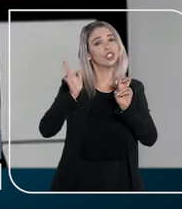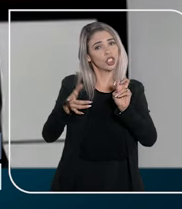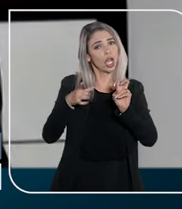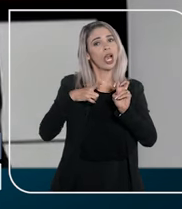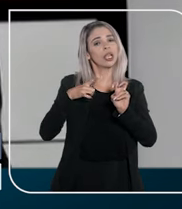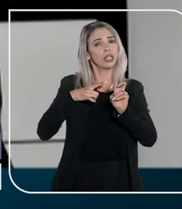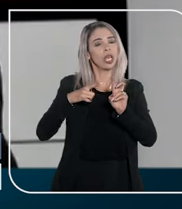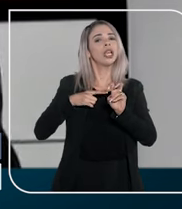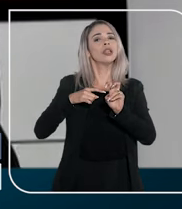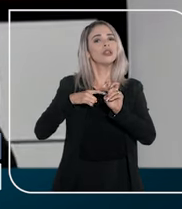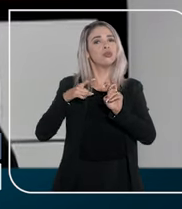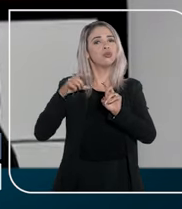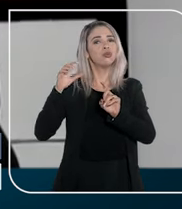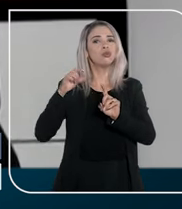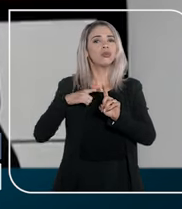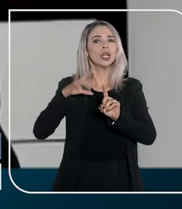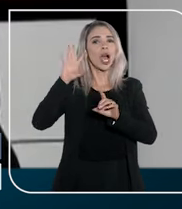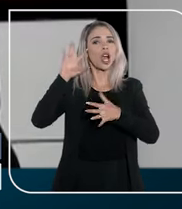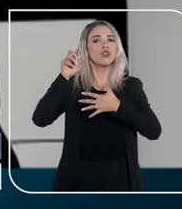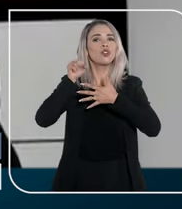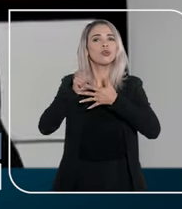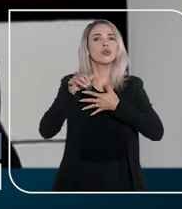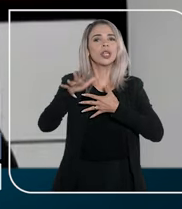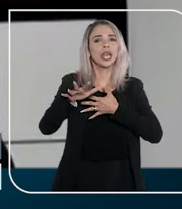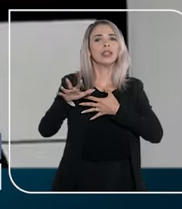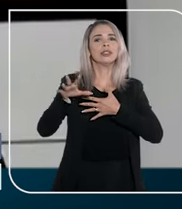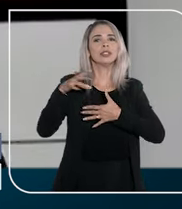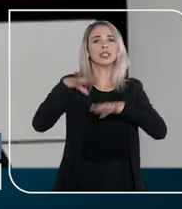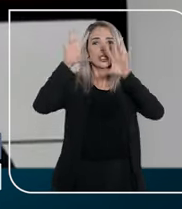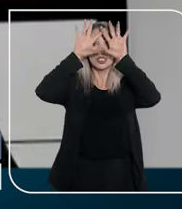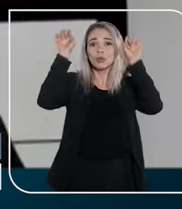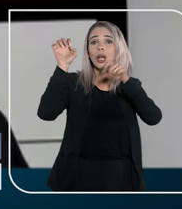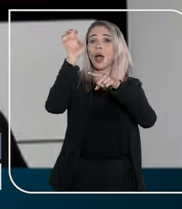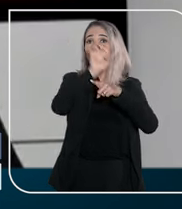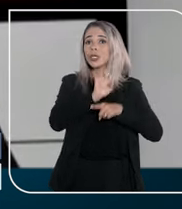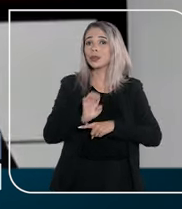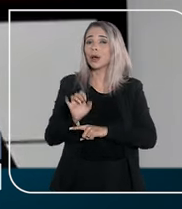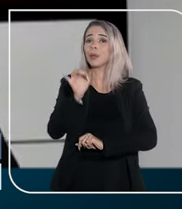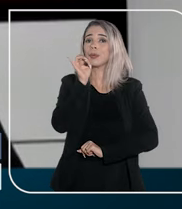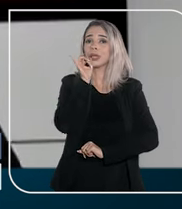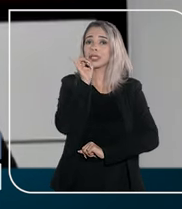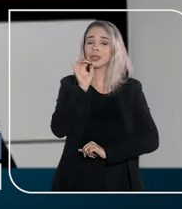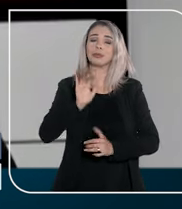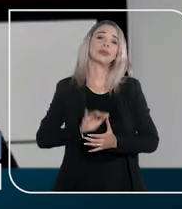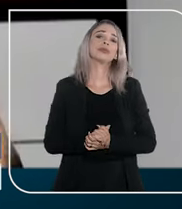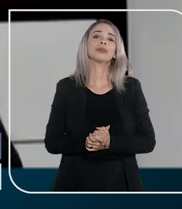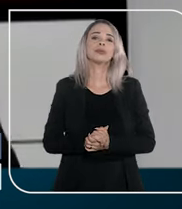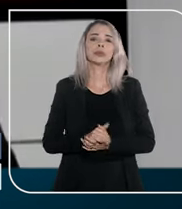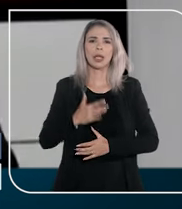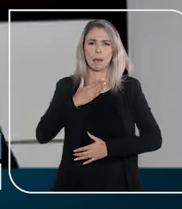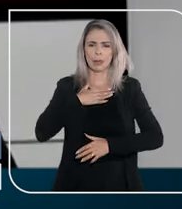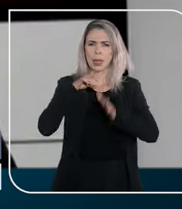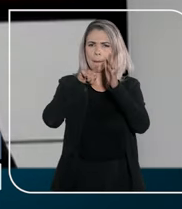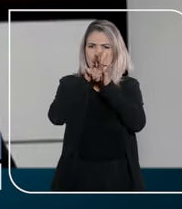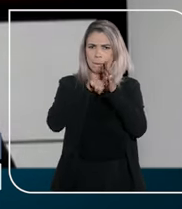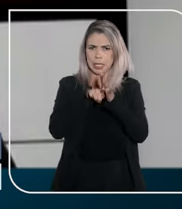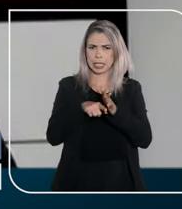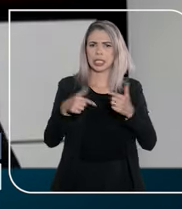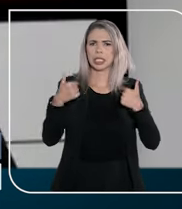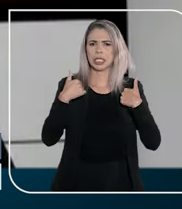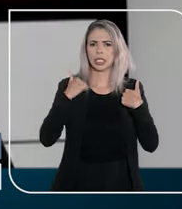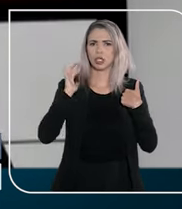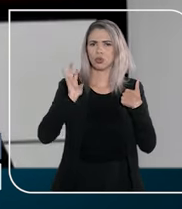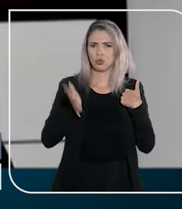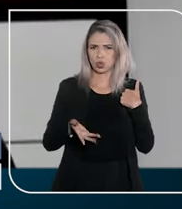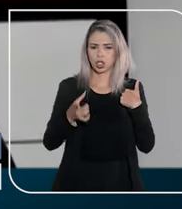vão orientar a jurisprudência dos tribunais estaduais. E eu destaco aqui, por exemplo, nas minhas pesquisas, até quando eu estava